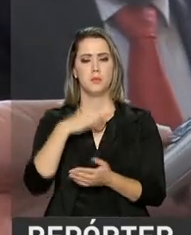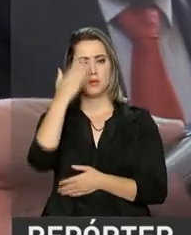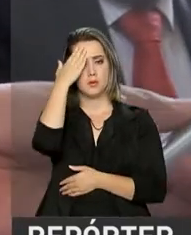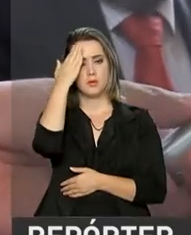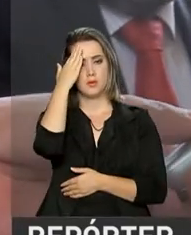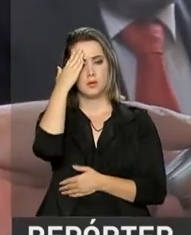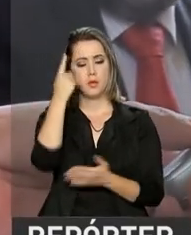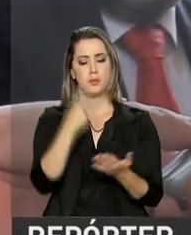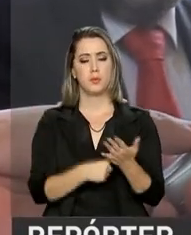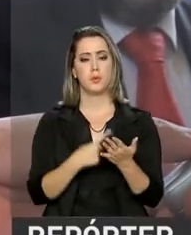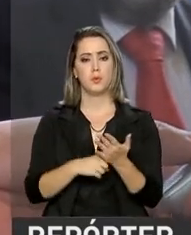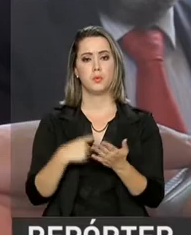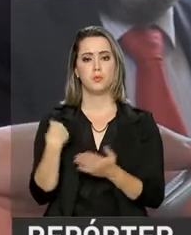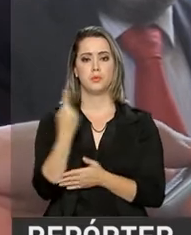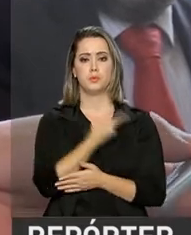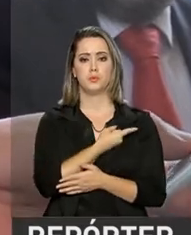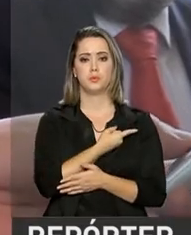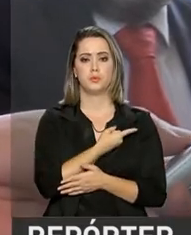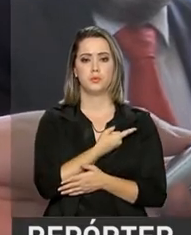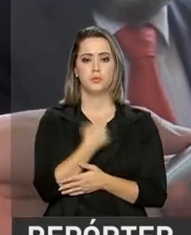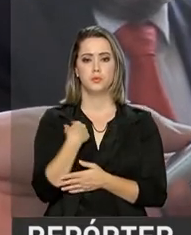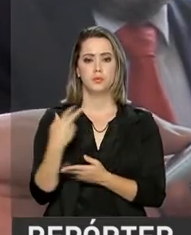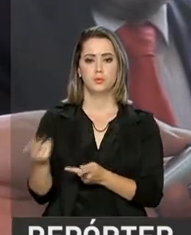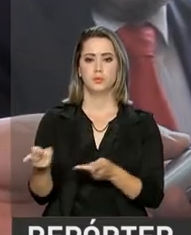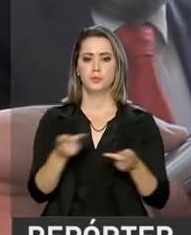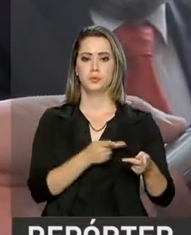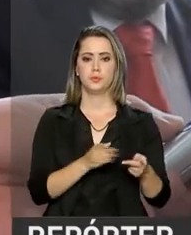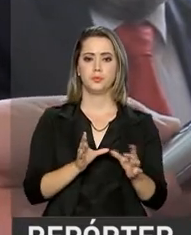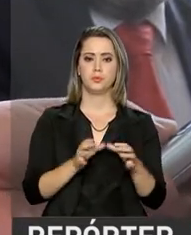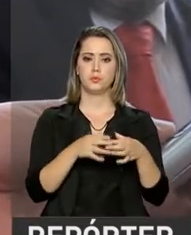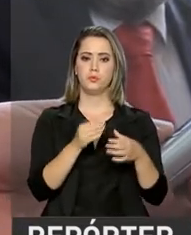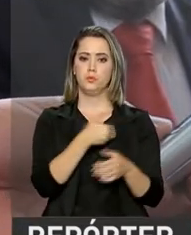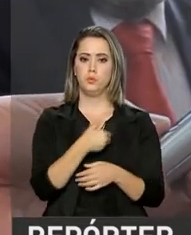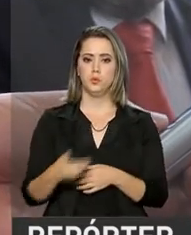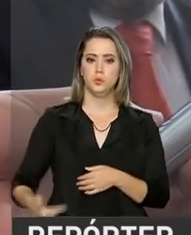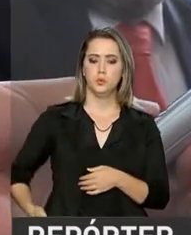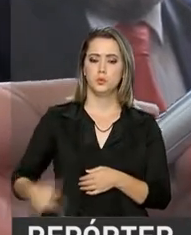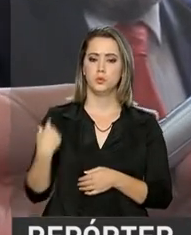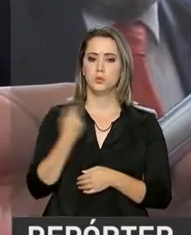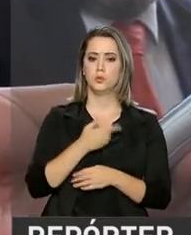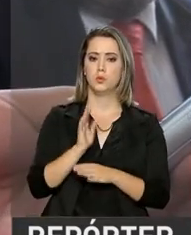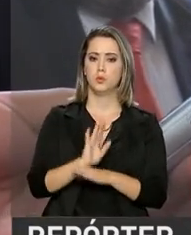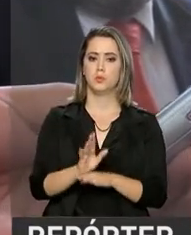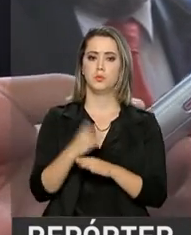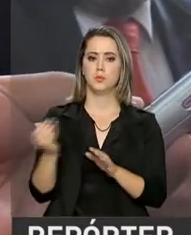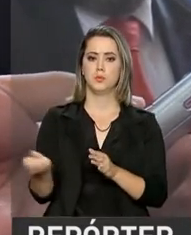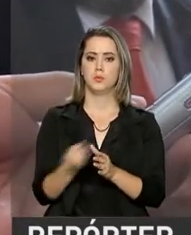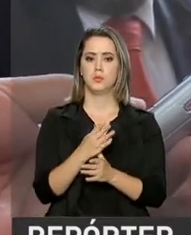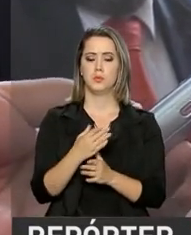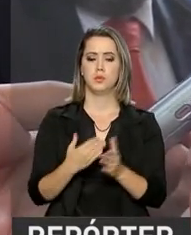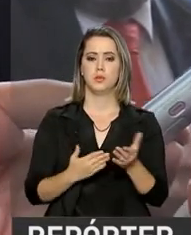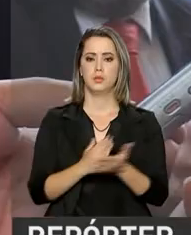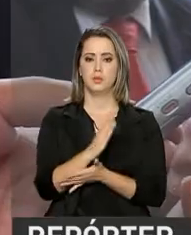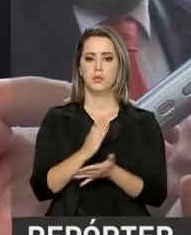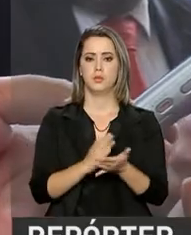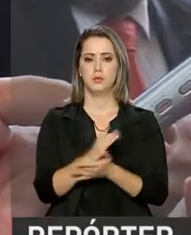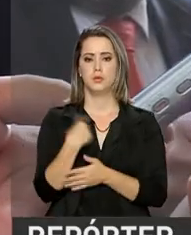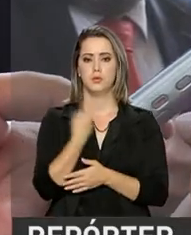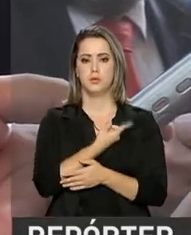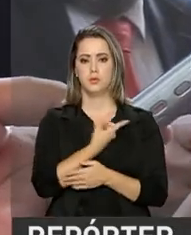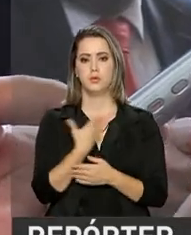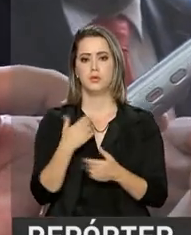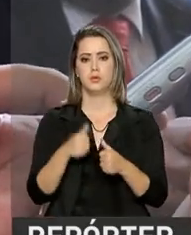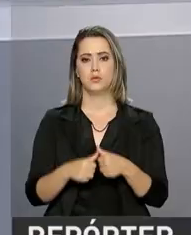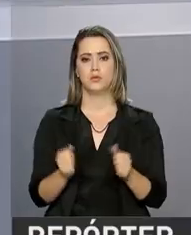conosco a u nos convidar para integrar o governo com o compromisso de apoiar as reformas em curso e nós estamos